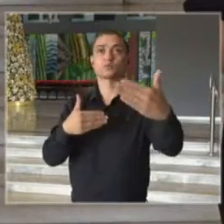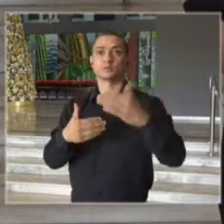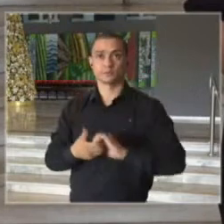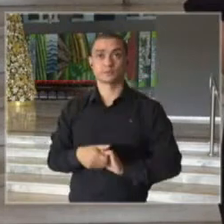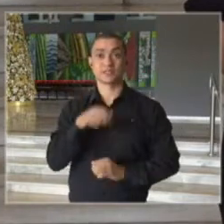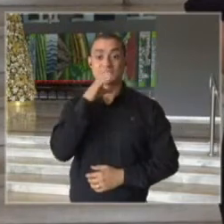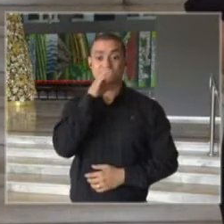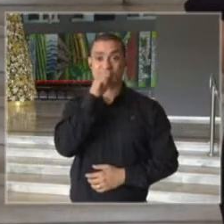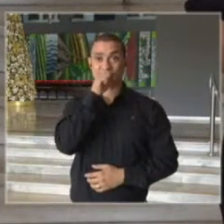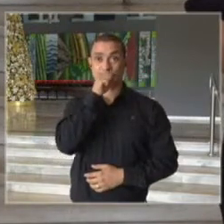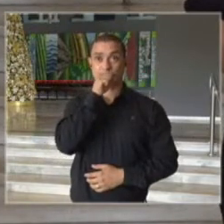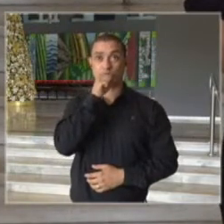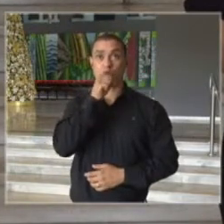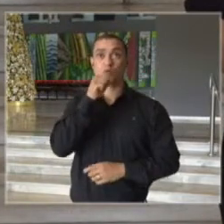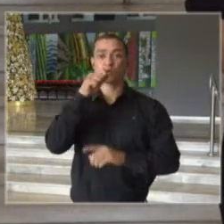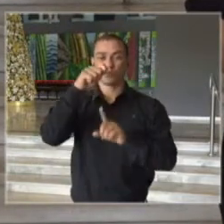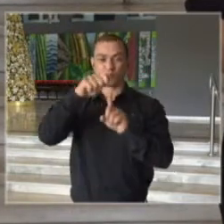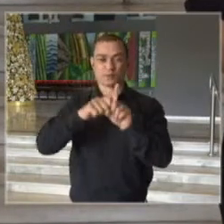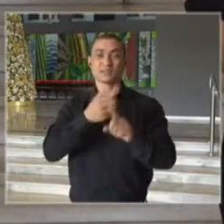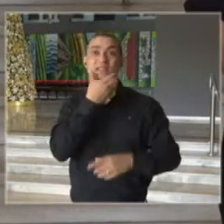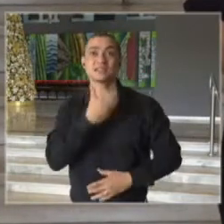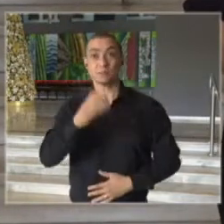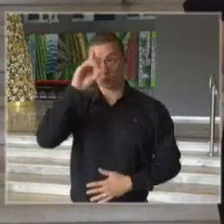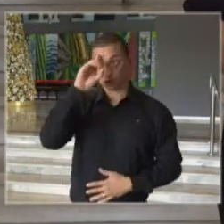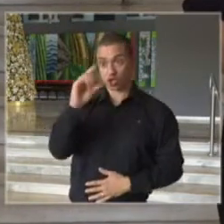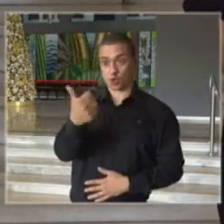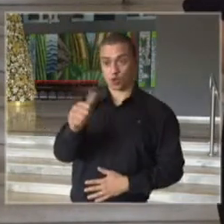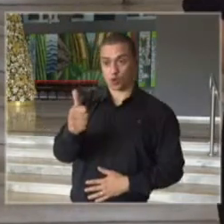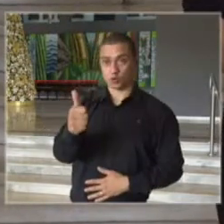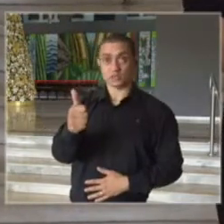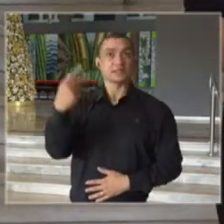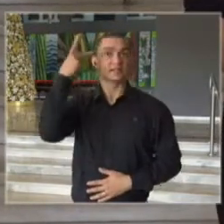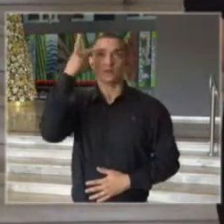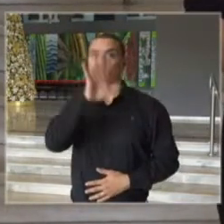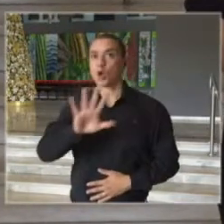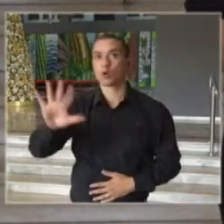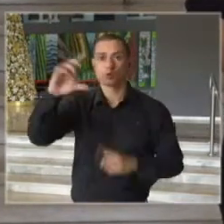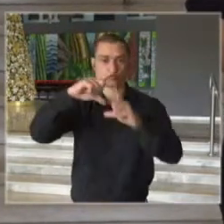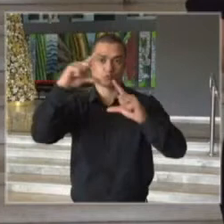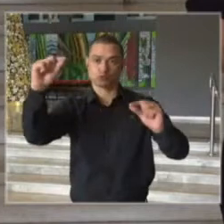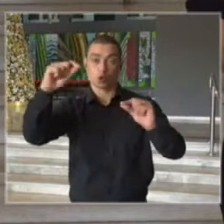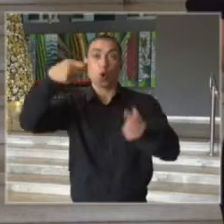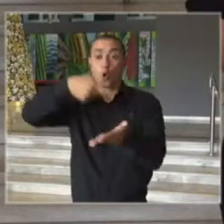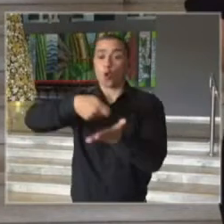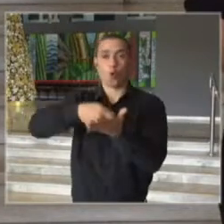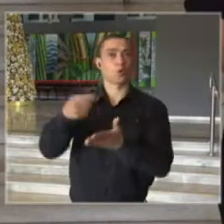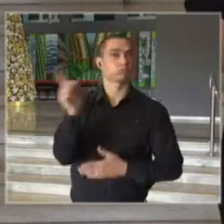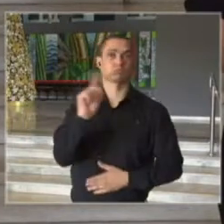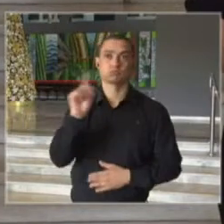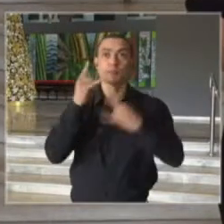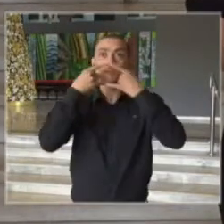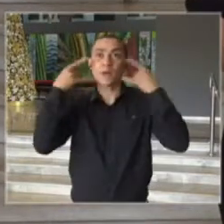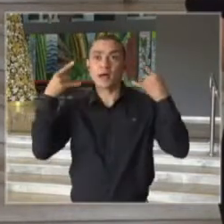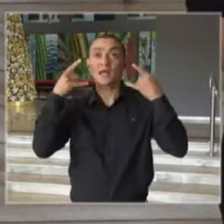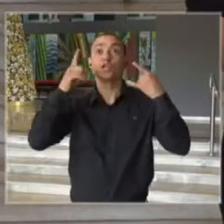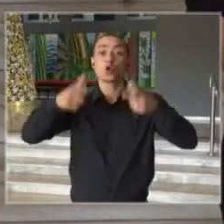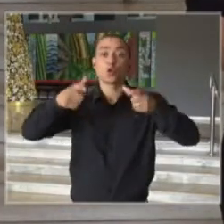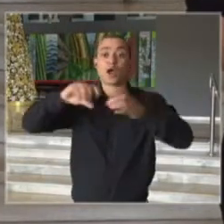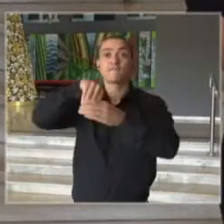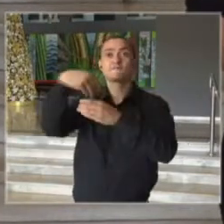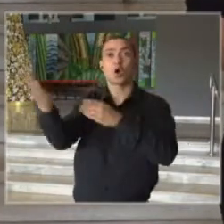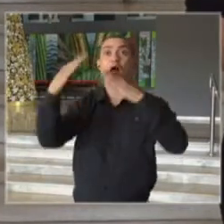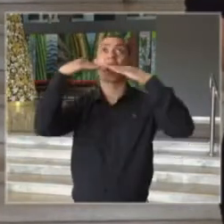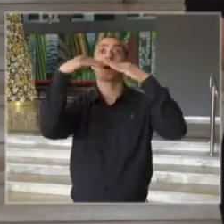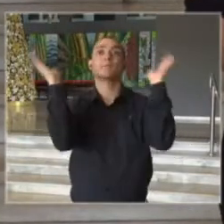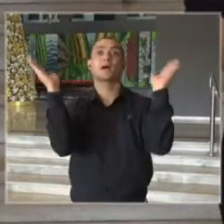do sábado, dia 11 de dezembro, não será mais obrigatório em todo o Estado de São Paulo o uso de máscaras ao ar